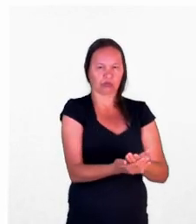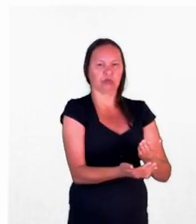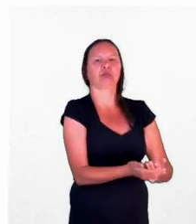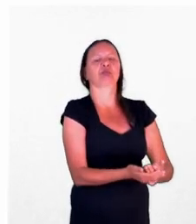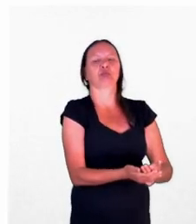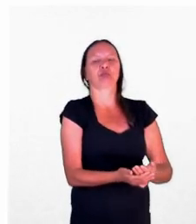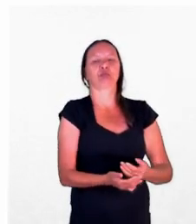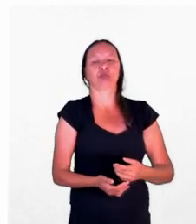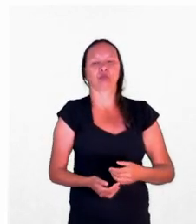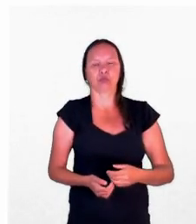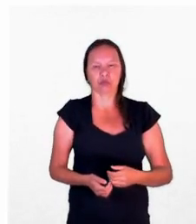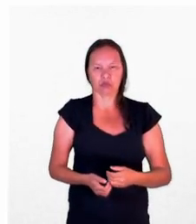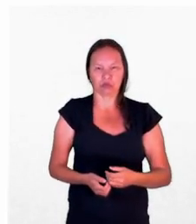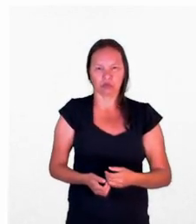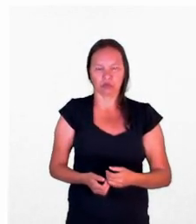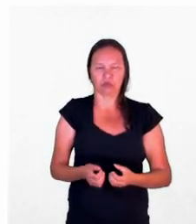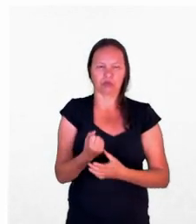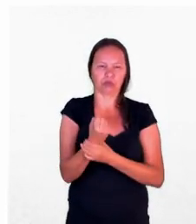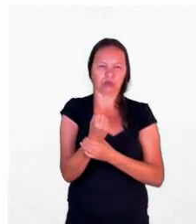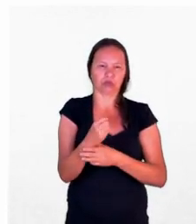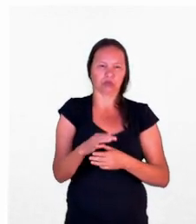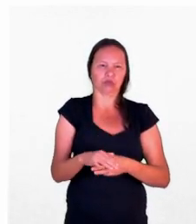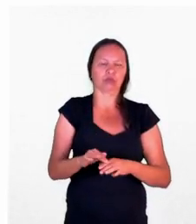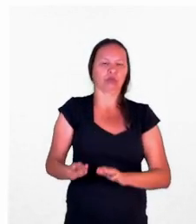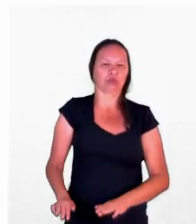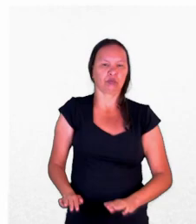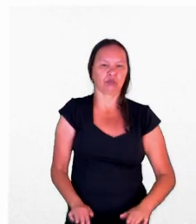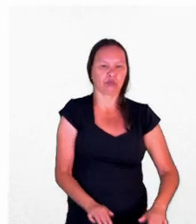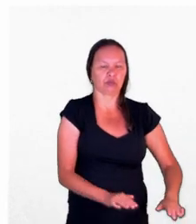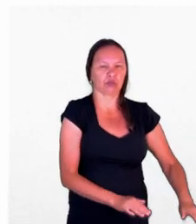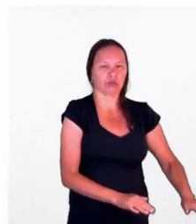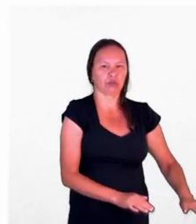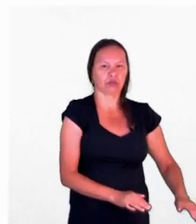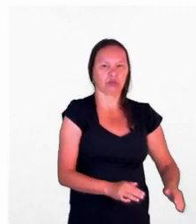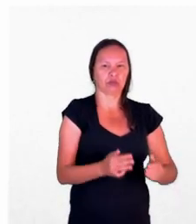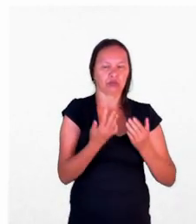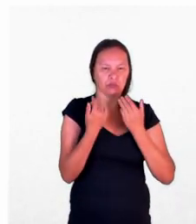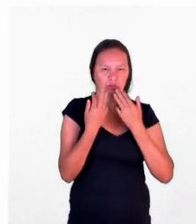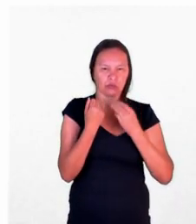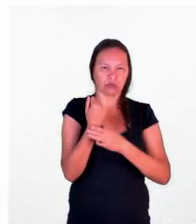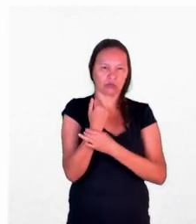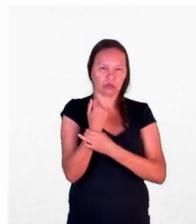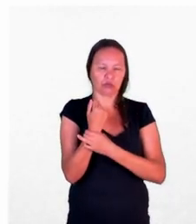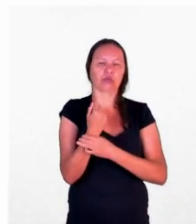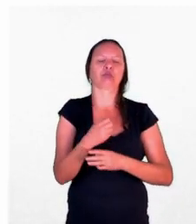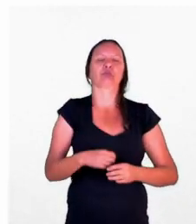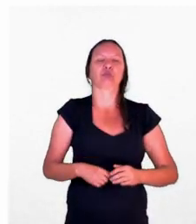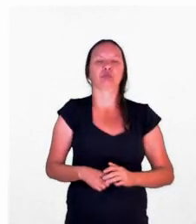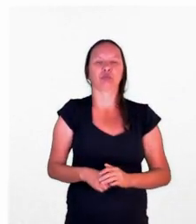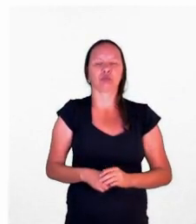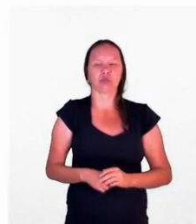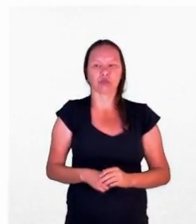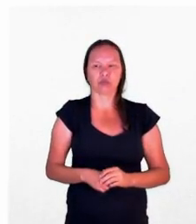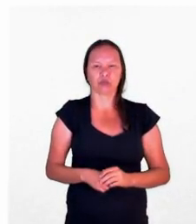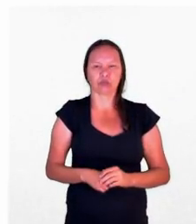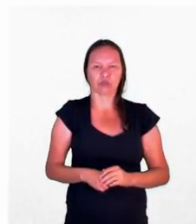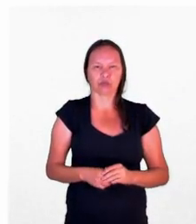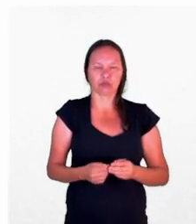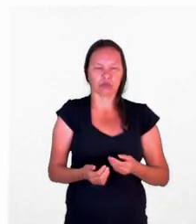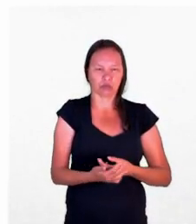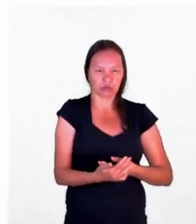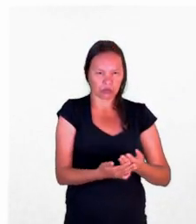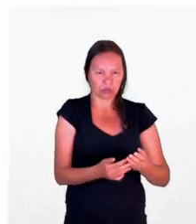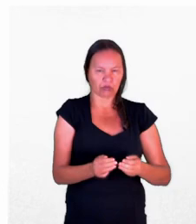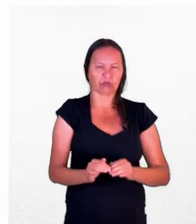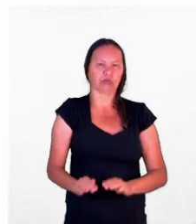casos de de vulnerabilidade de crianças em situação de de insegurança alimentar para fazer os encaminhamentos